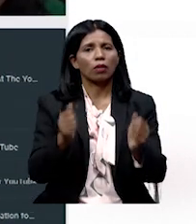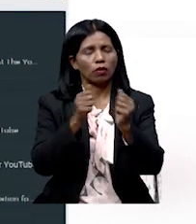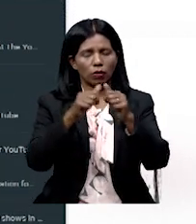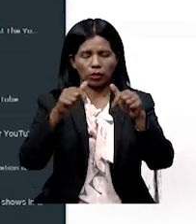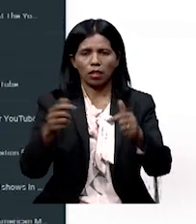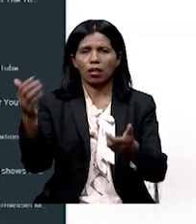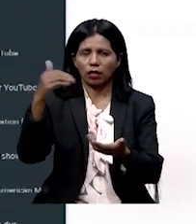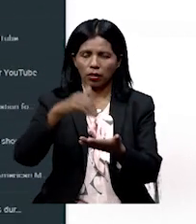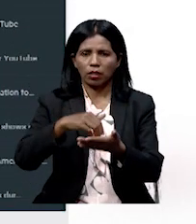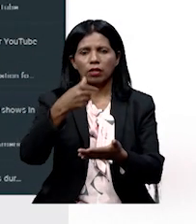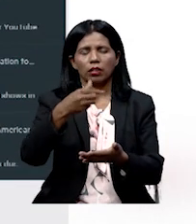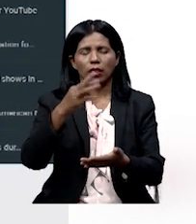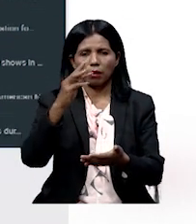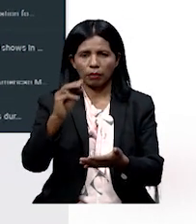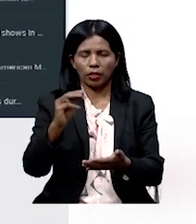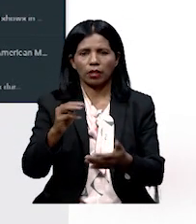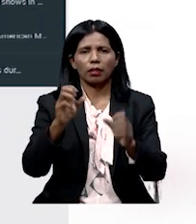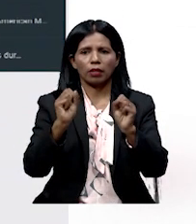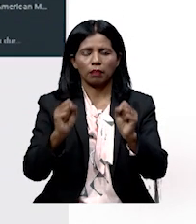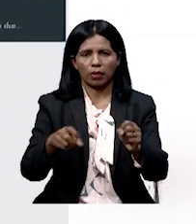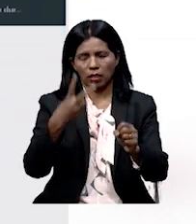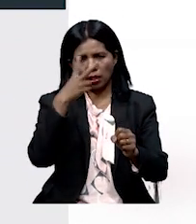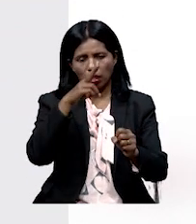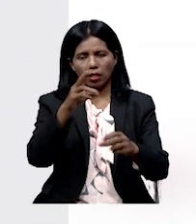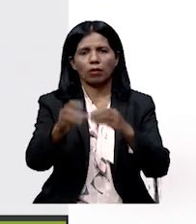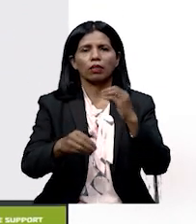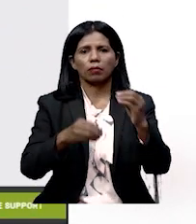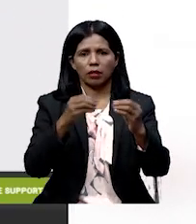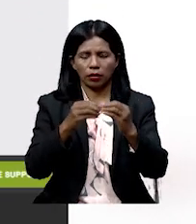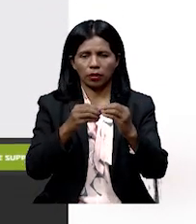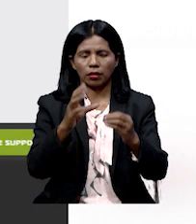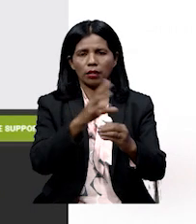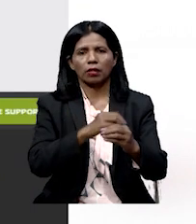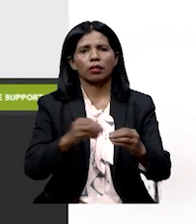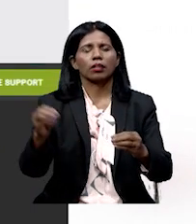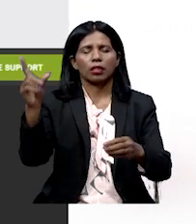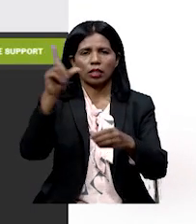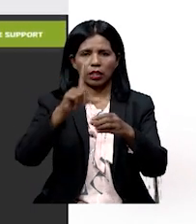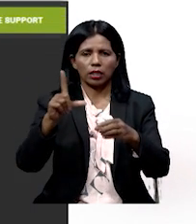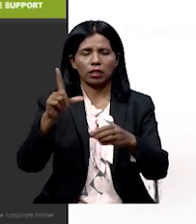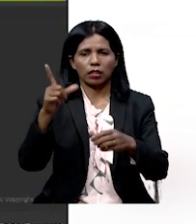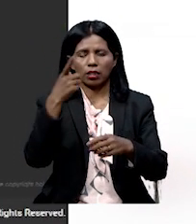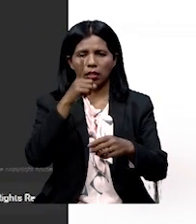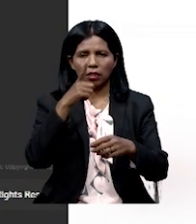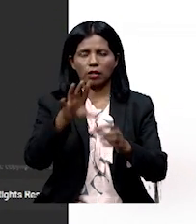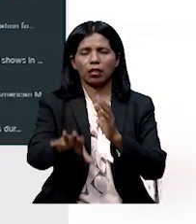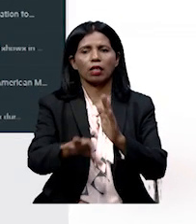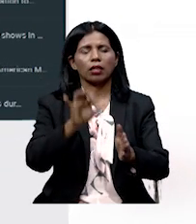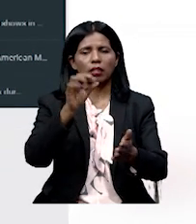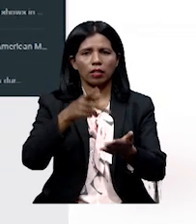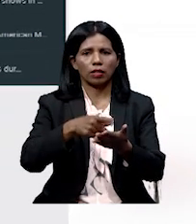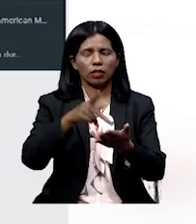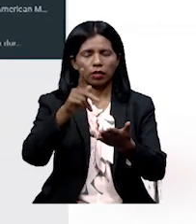dali datan jemen konsege monetiza ka ia lingua simplis ita deang hetan pagamentu